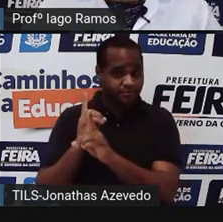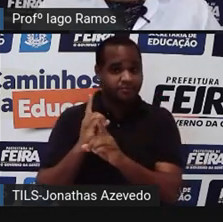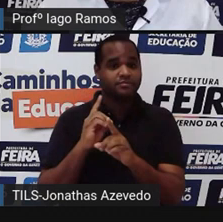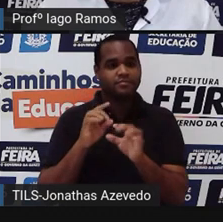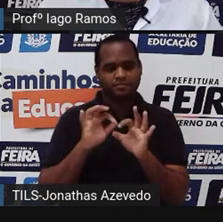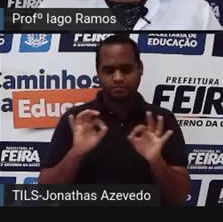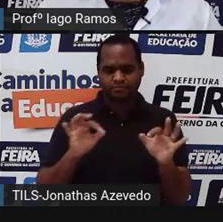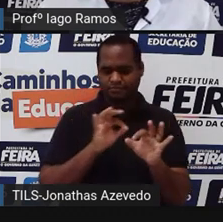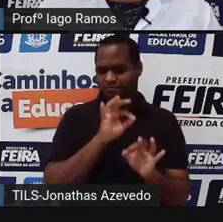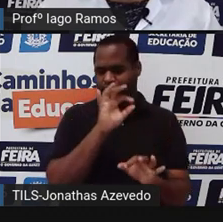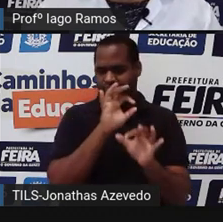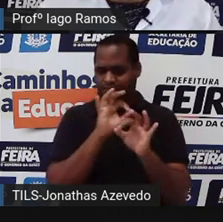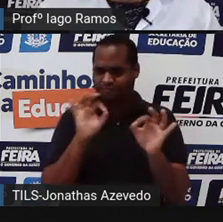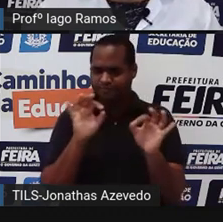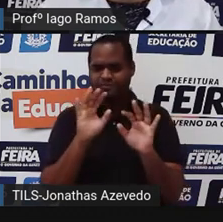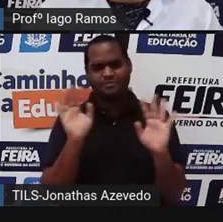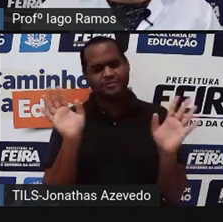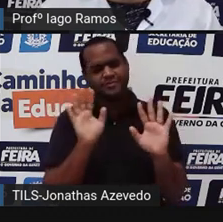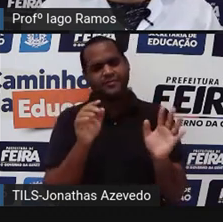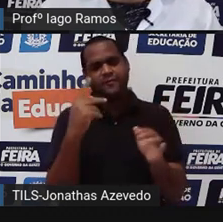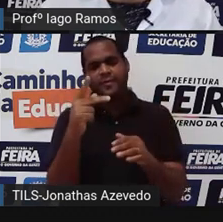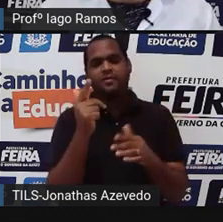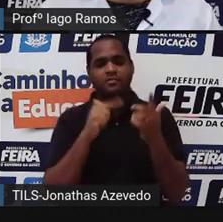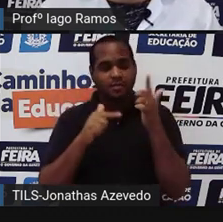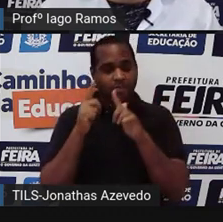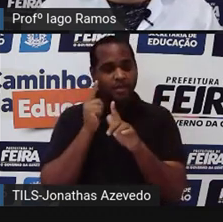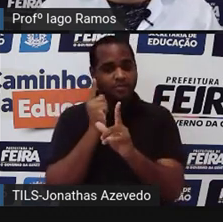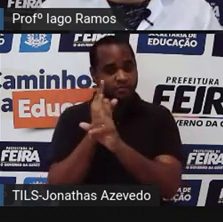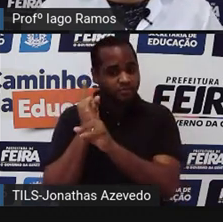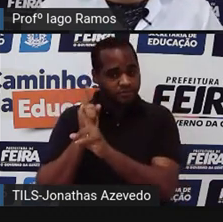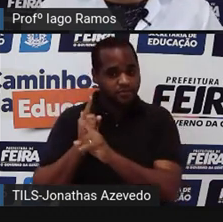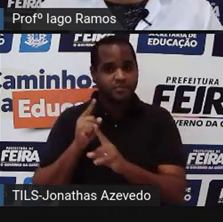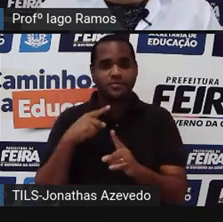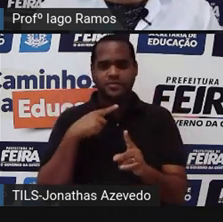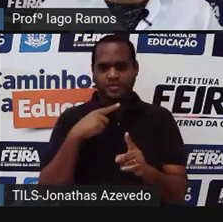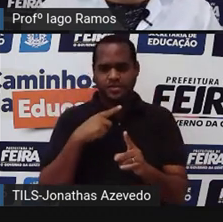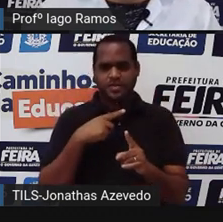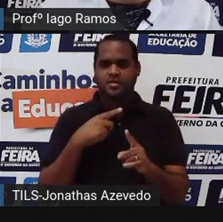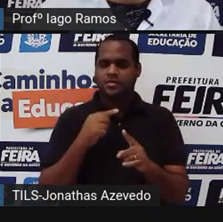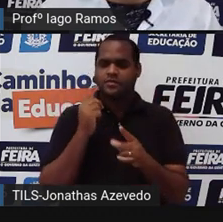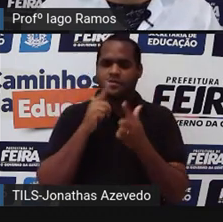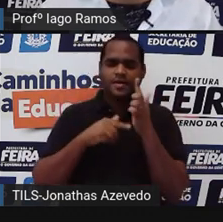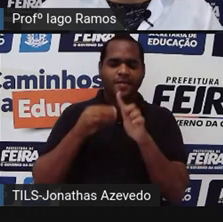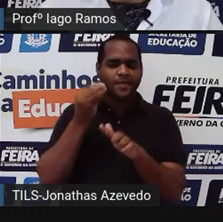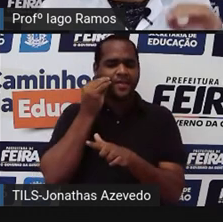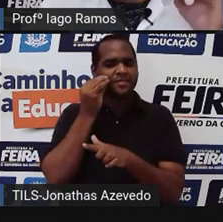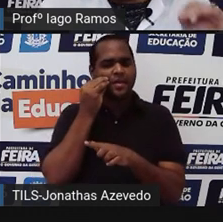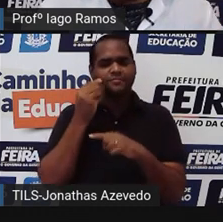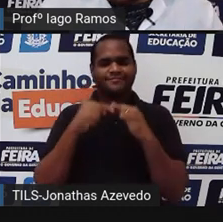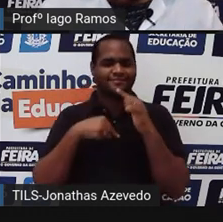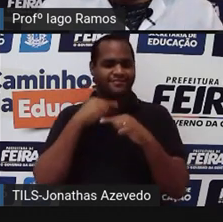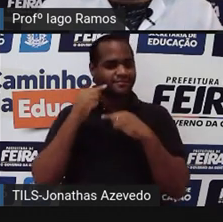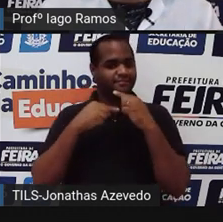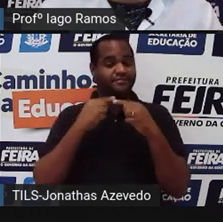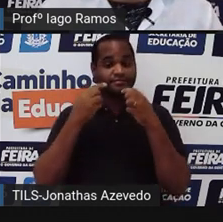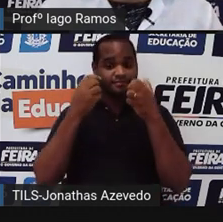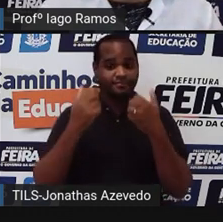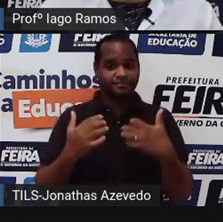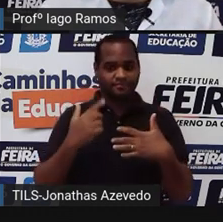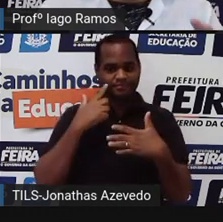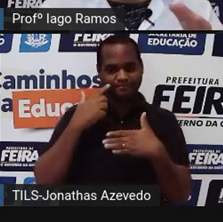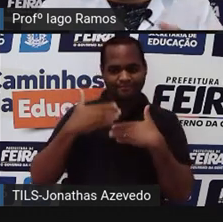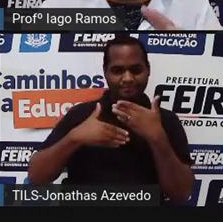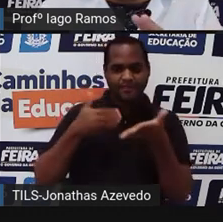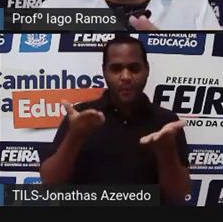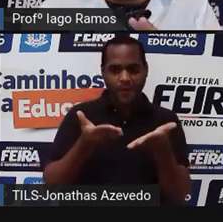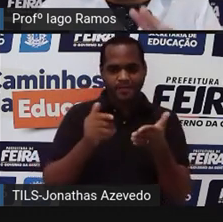medidas, tá bom? Segura aí se você conseguiu achar alguma coisa, se você tentou, mas não conseguiu. Em algum momento dessa